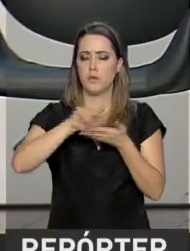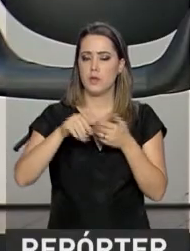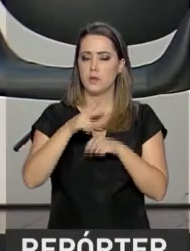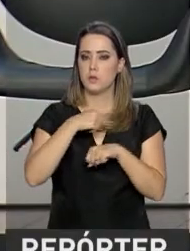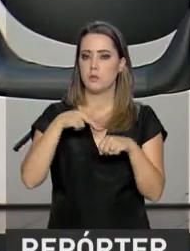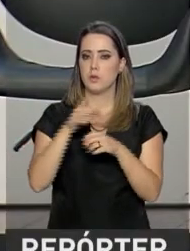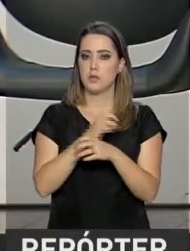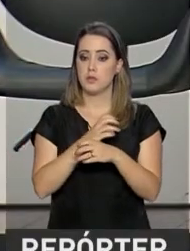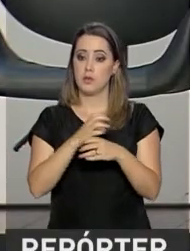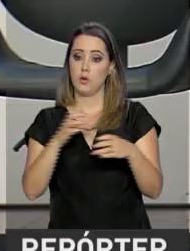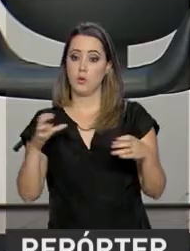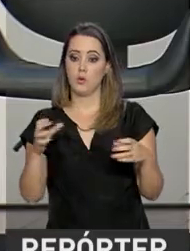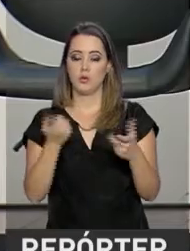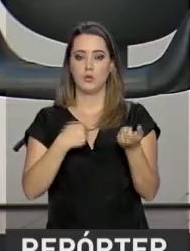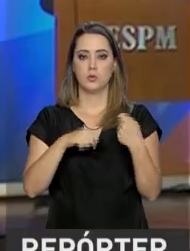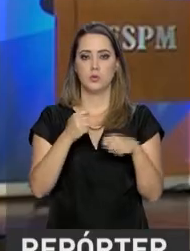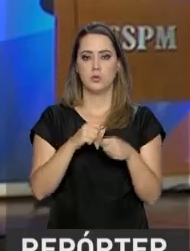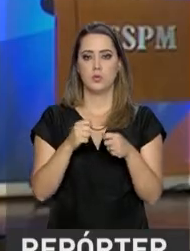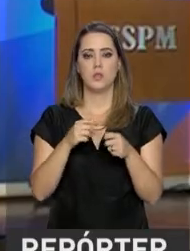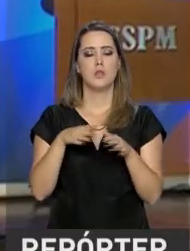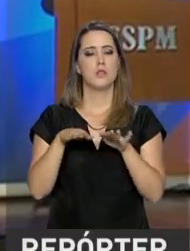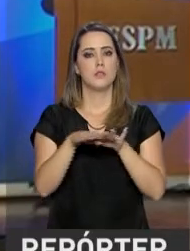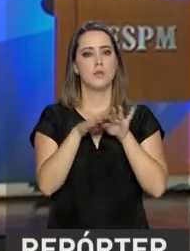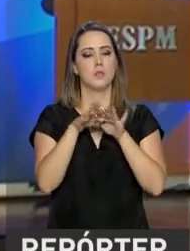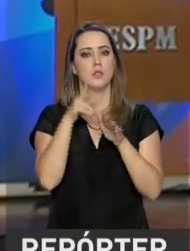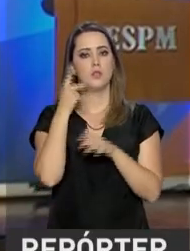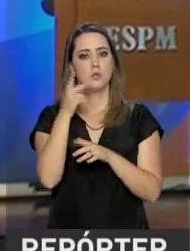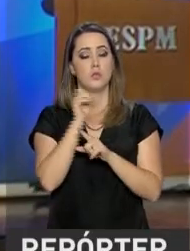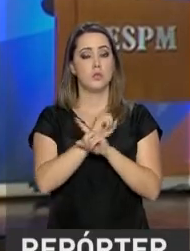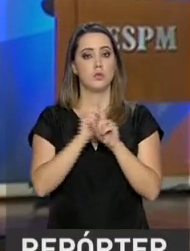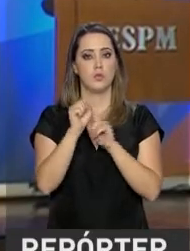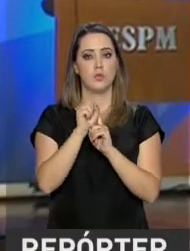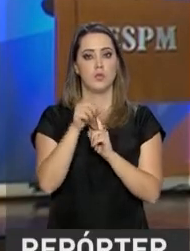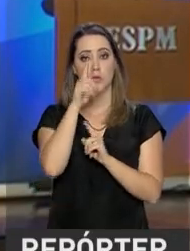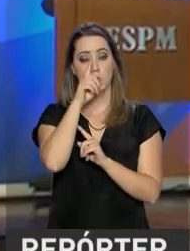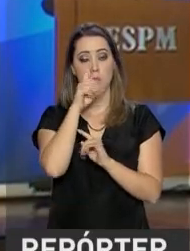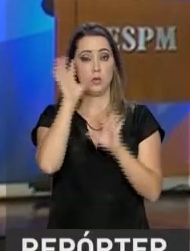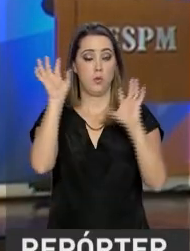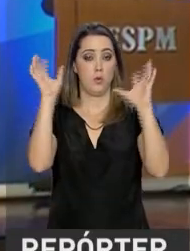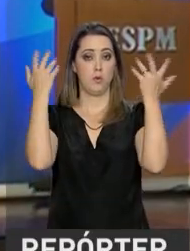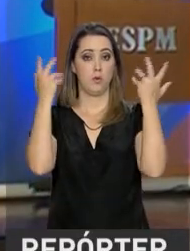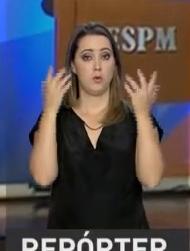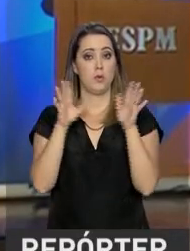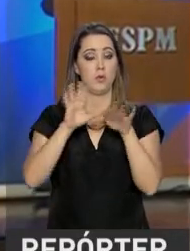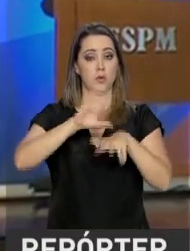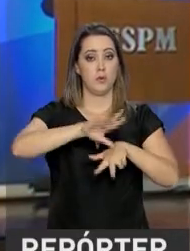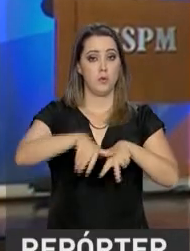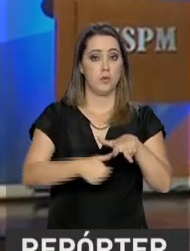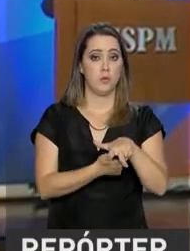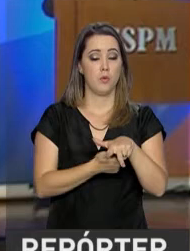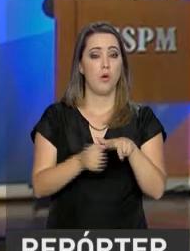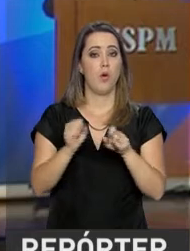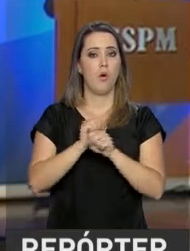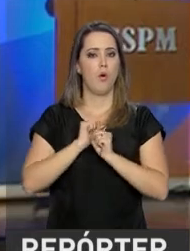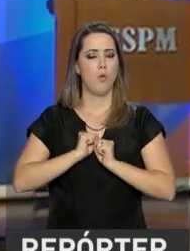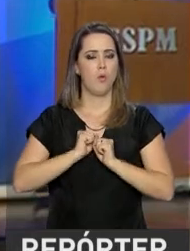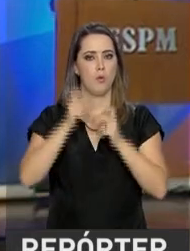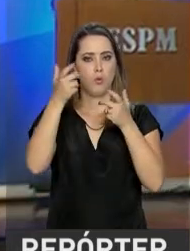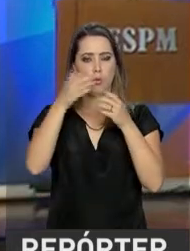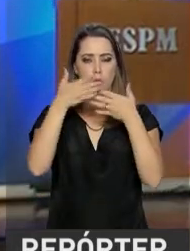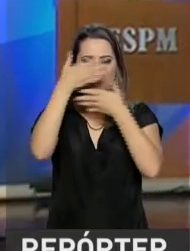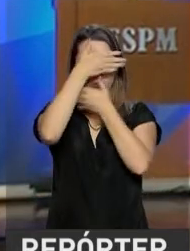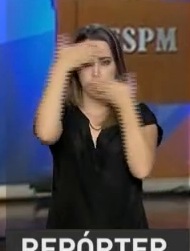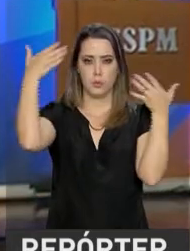estabilidade política e social o ambiente de negócios risco climático corrupção e terrorismo nós estamos